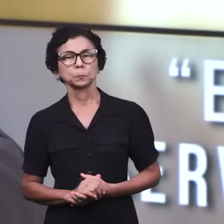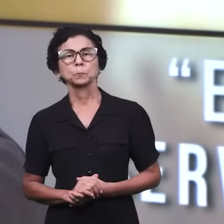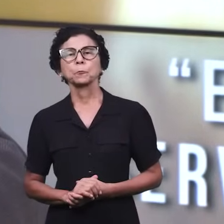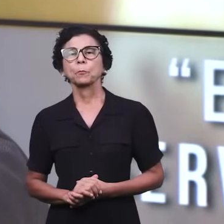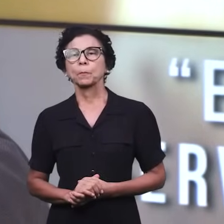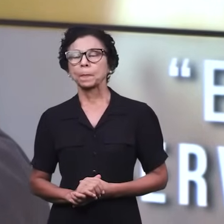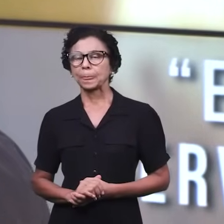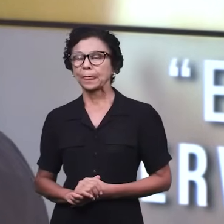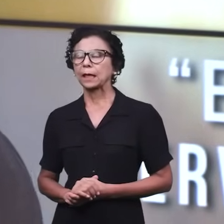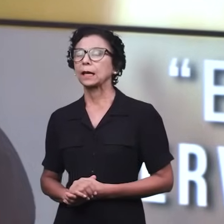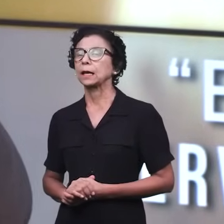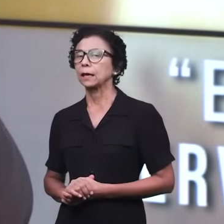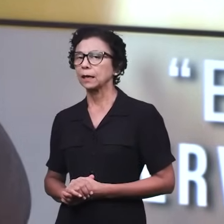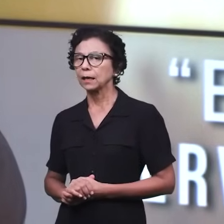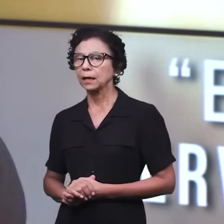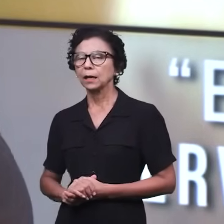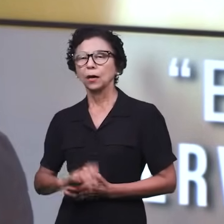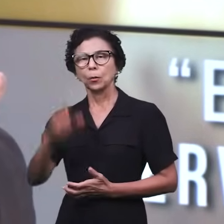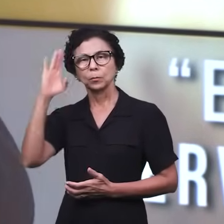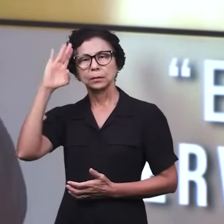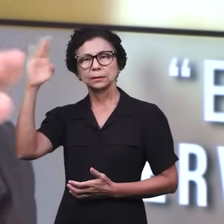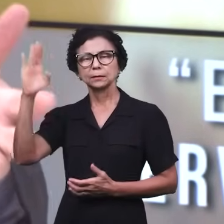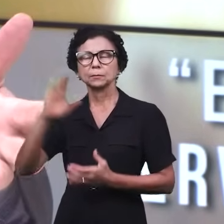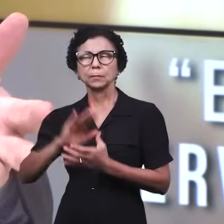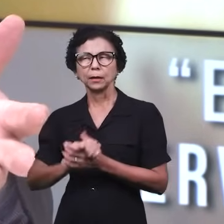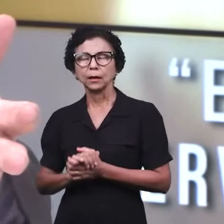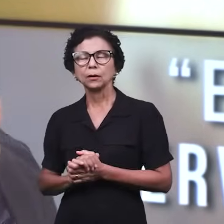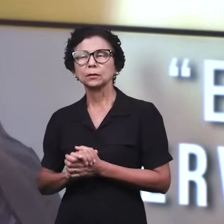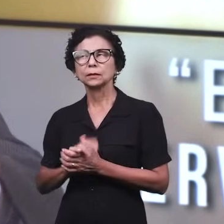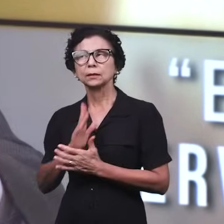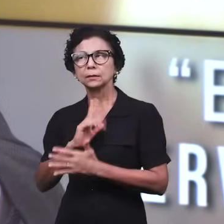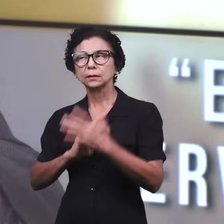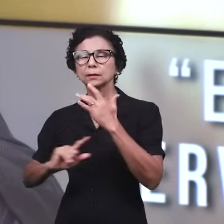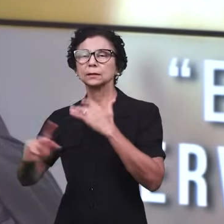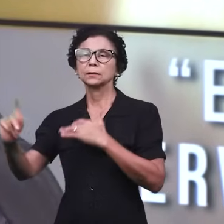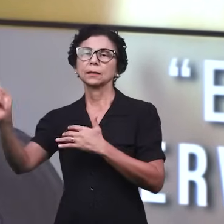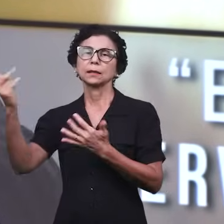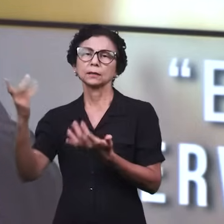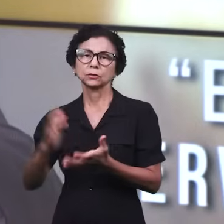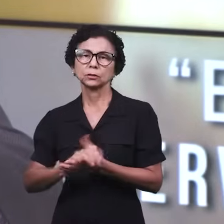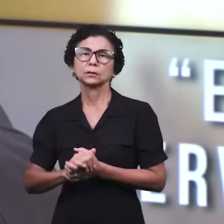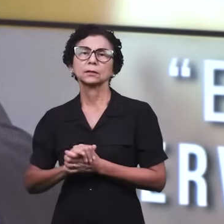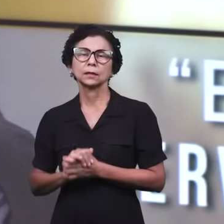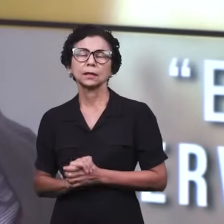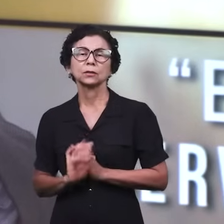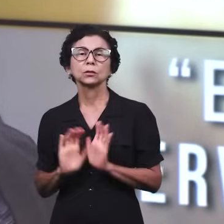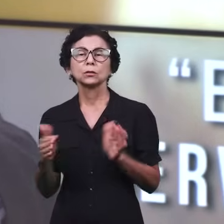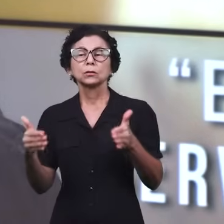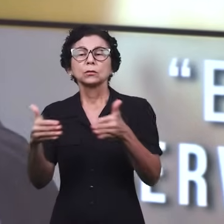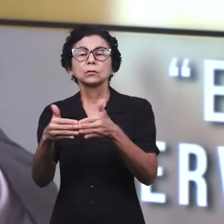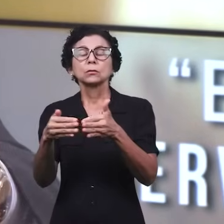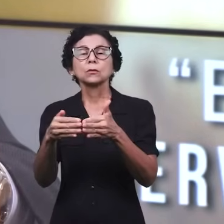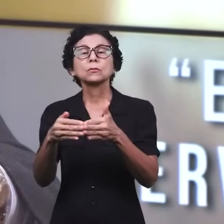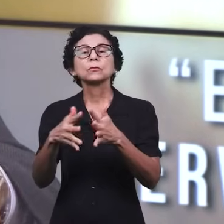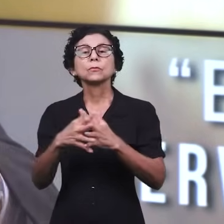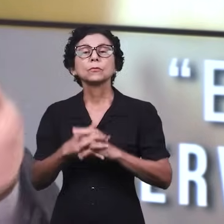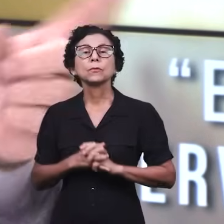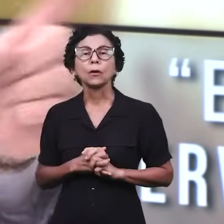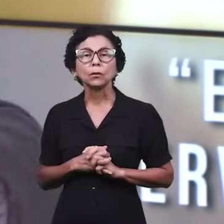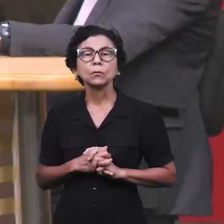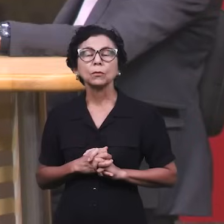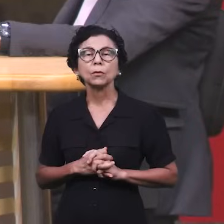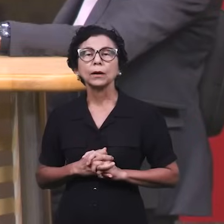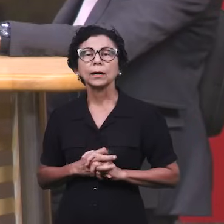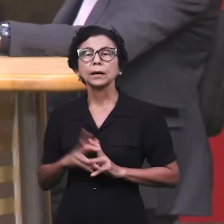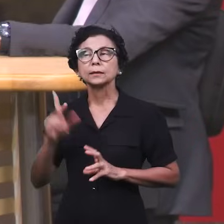eternidade né Onde estará o vosso tesouro né assim estará o vosso coração a igreja que está firmada o desejo dela não é aqui Eles não